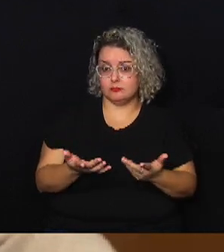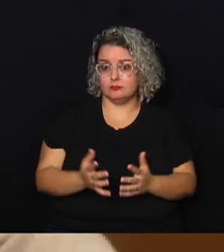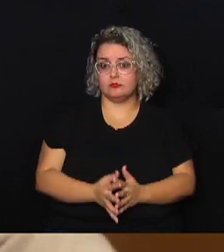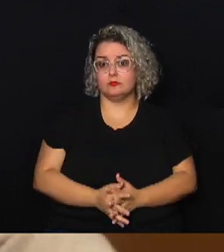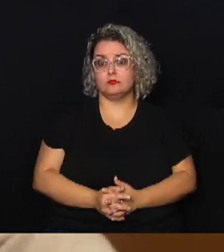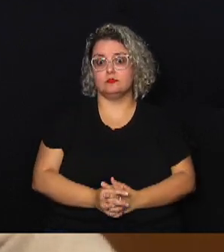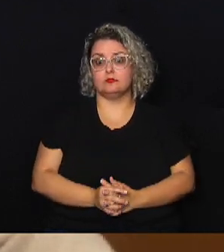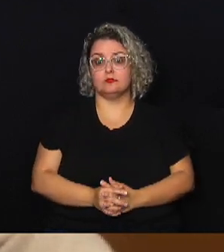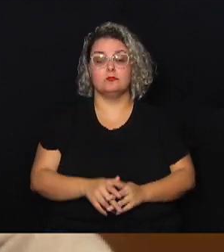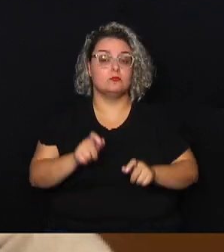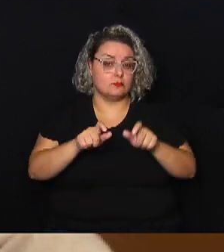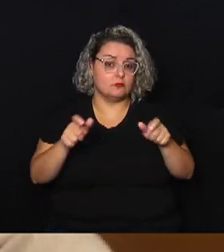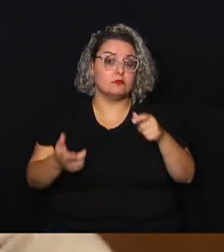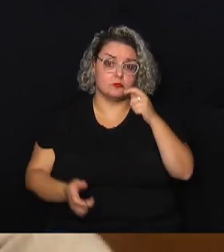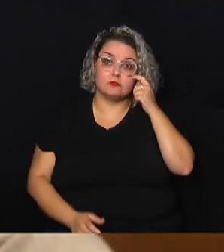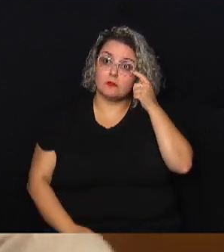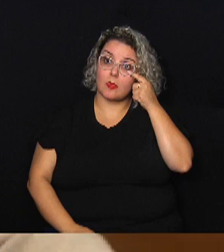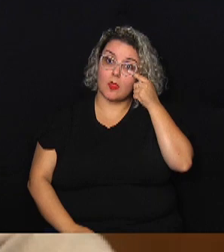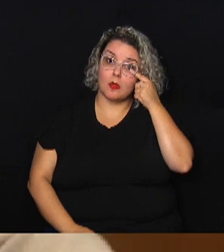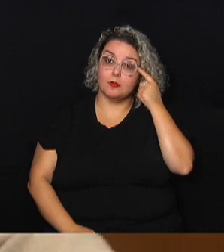para essas pessoas que tiveram